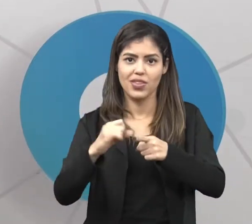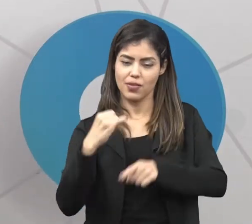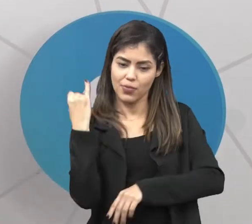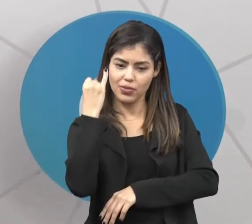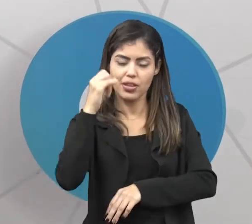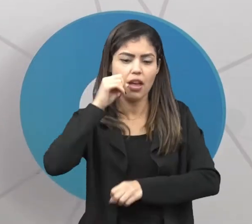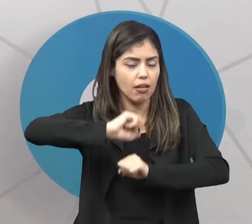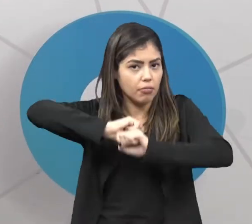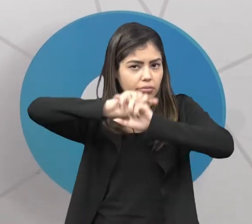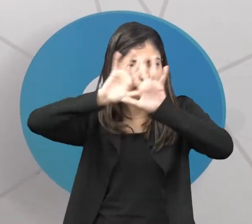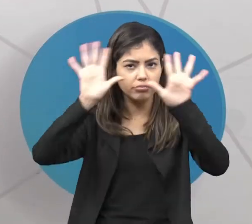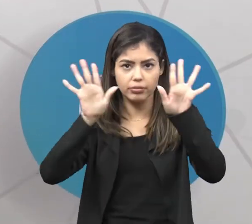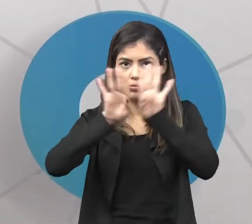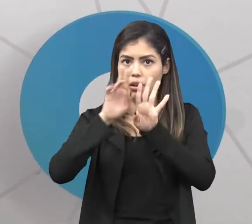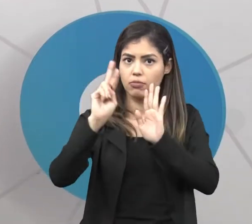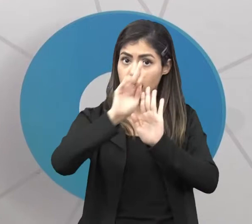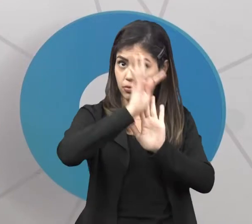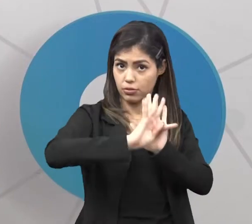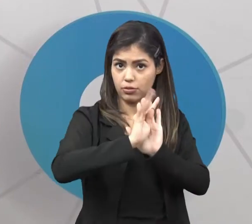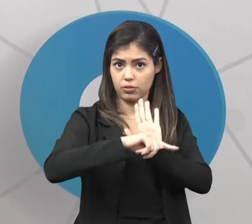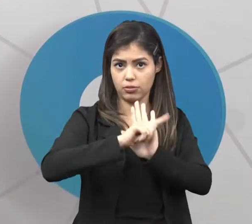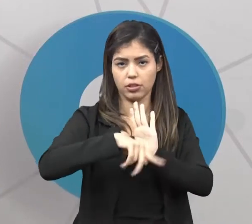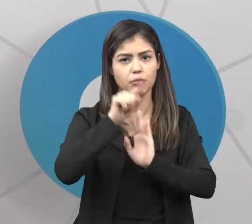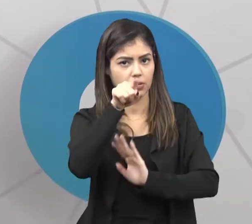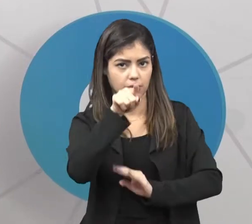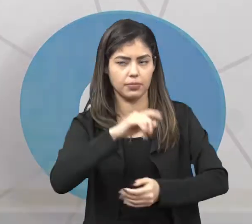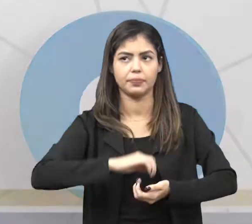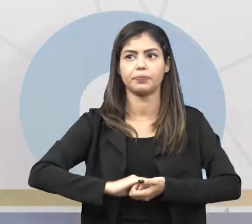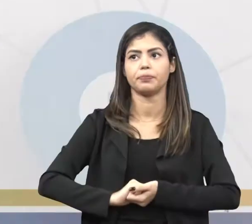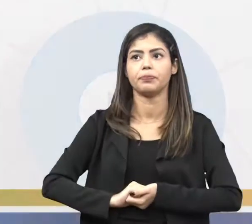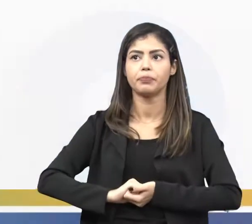vai esclarecer algumas coisas sobre o gênero para vocês.